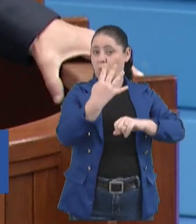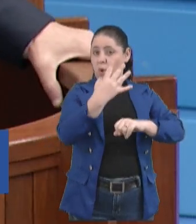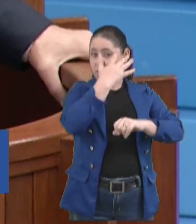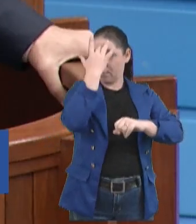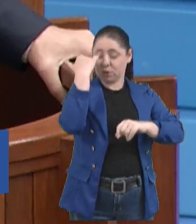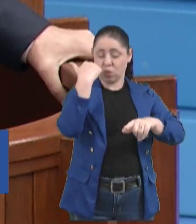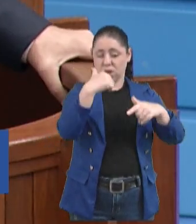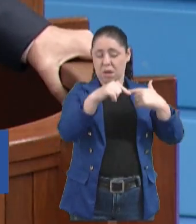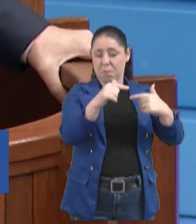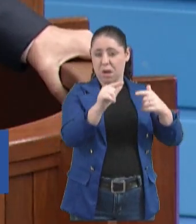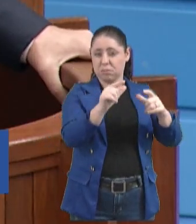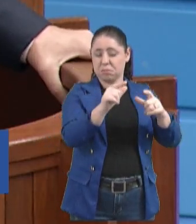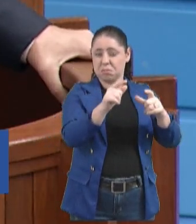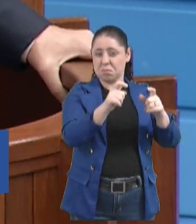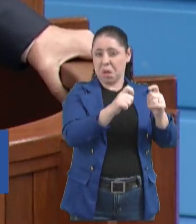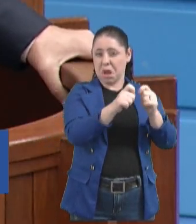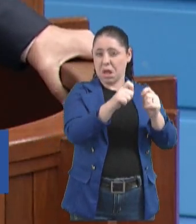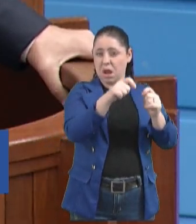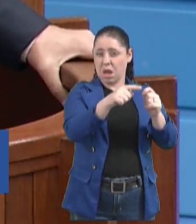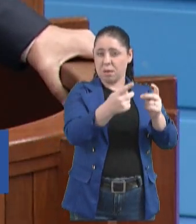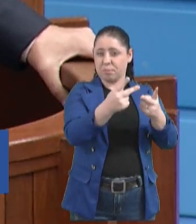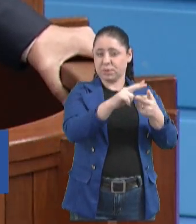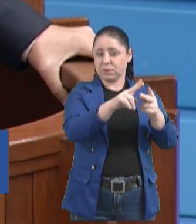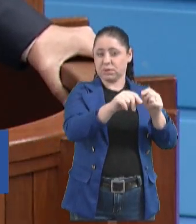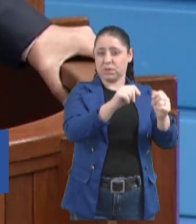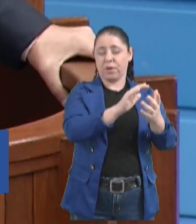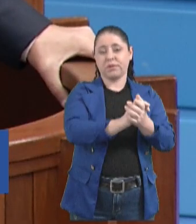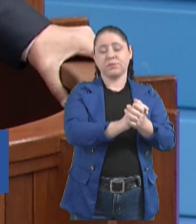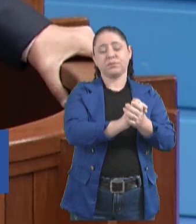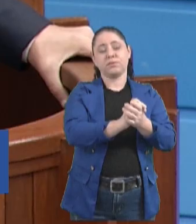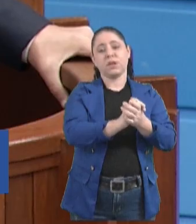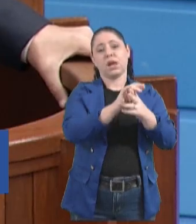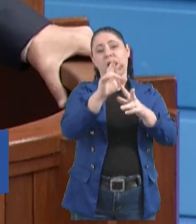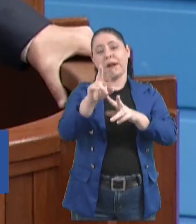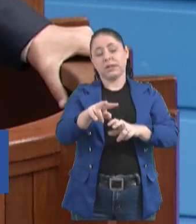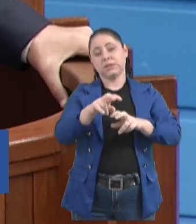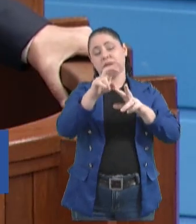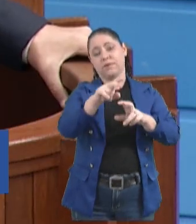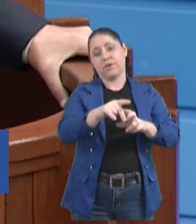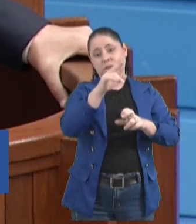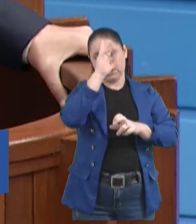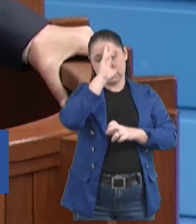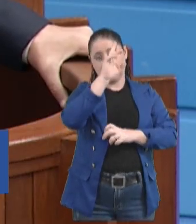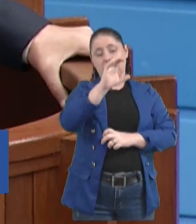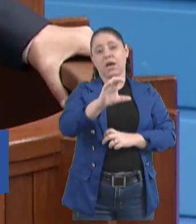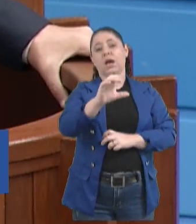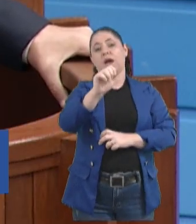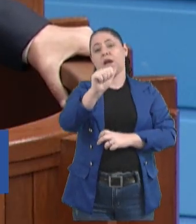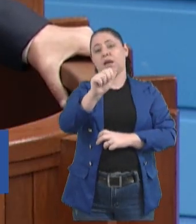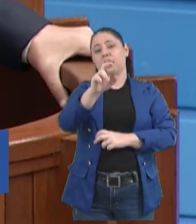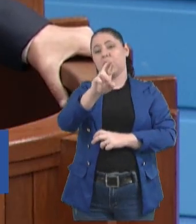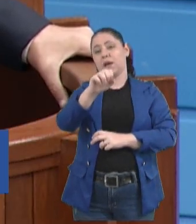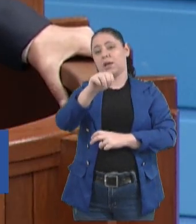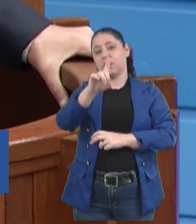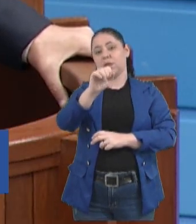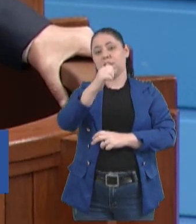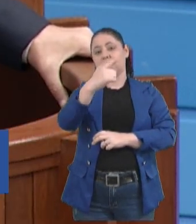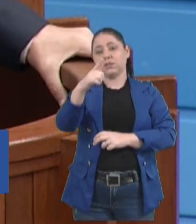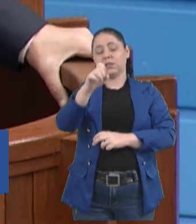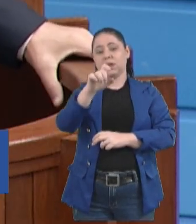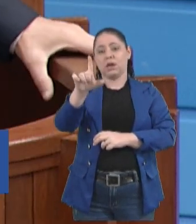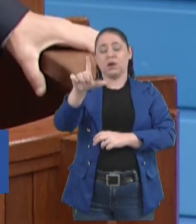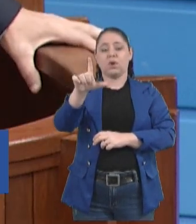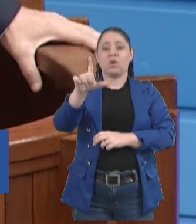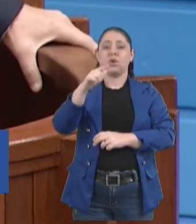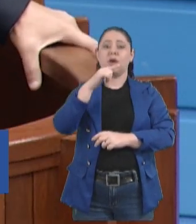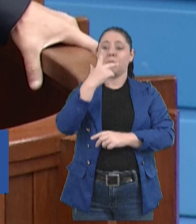4 trabalhadores na fazenda Carandazal, em Corumbá, que estavam numa